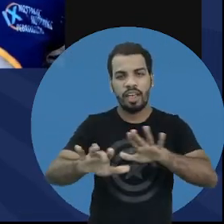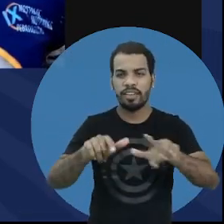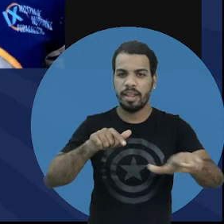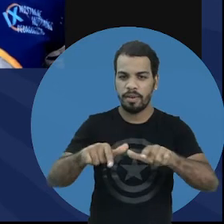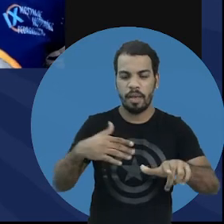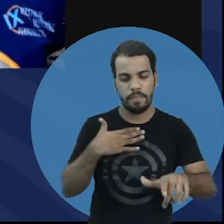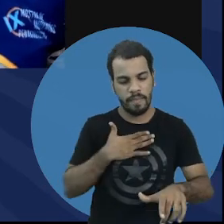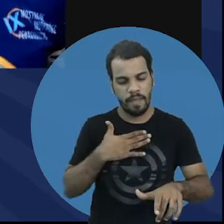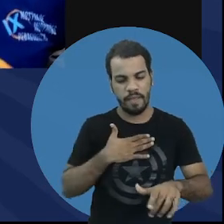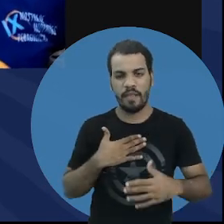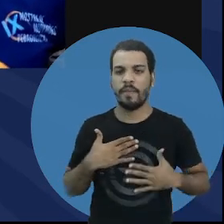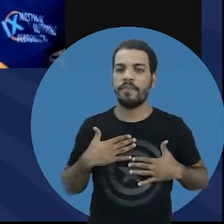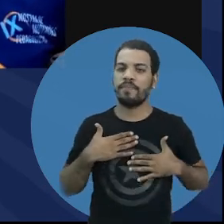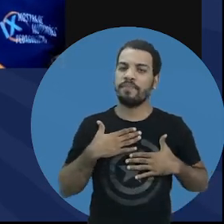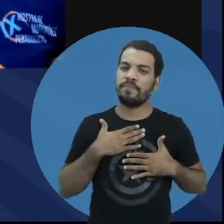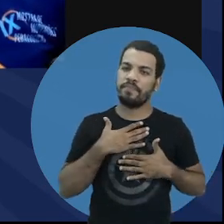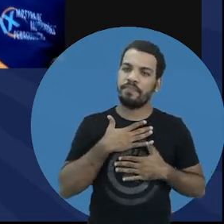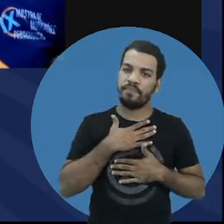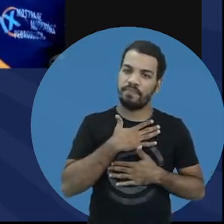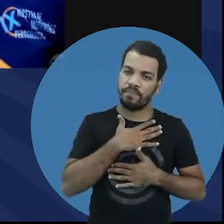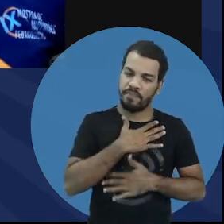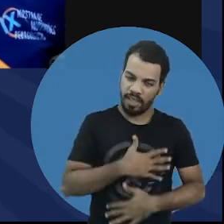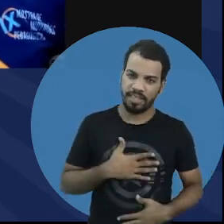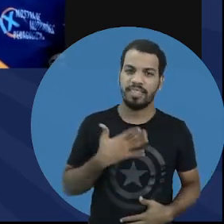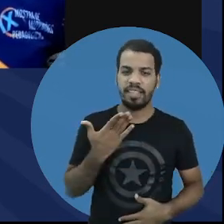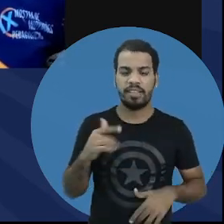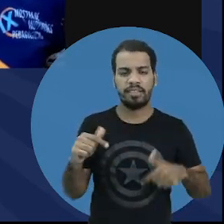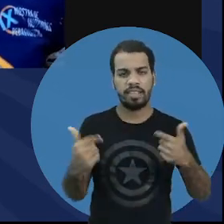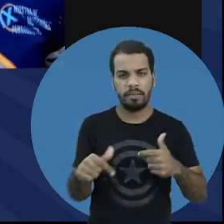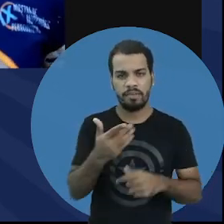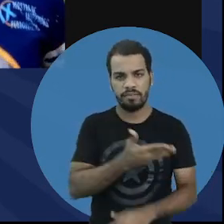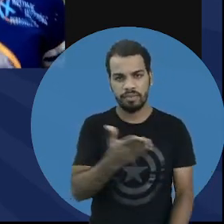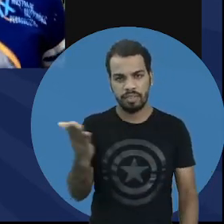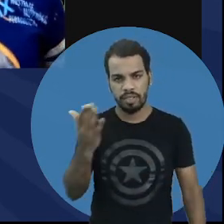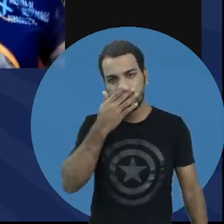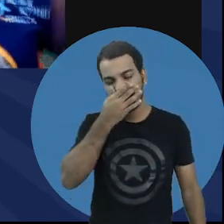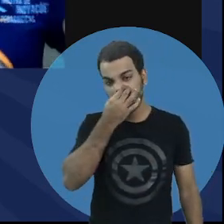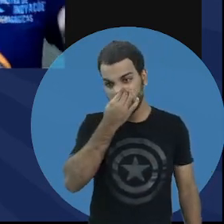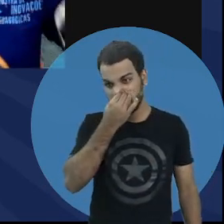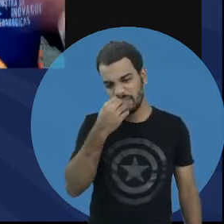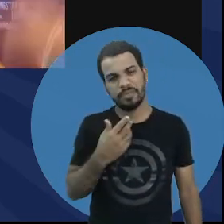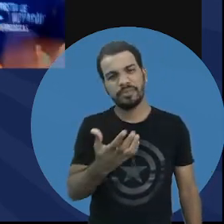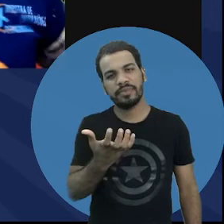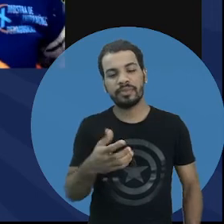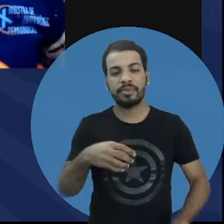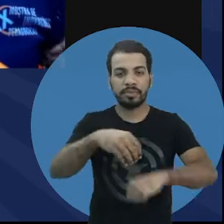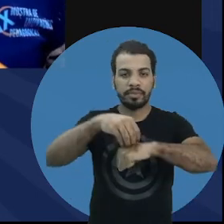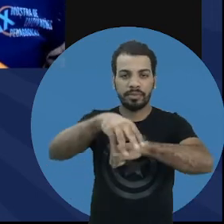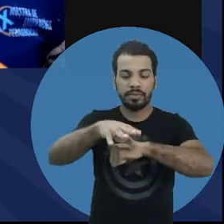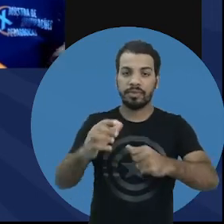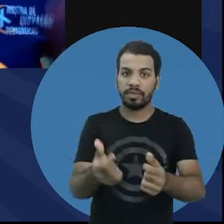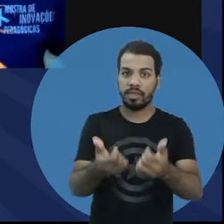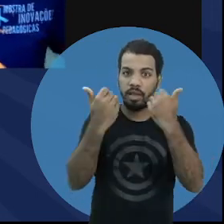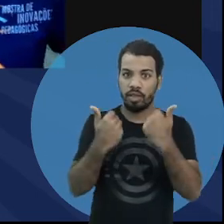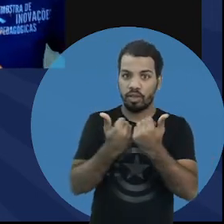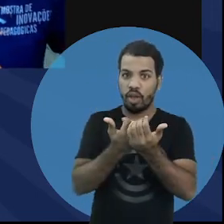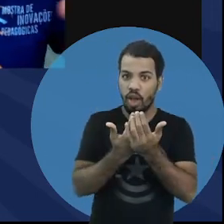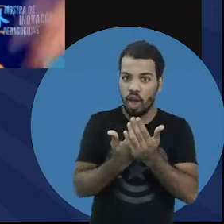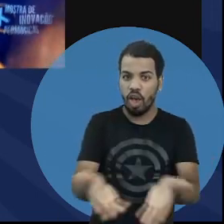para nós é um prazer receber aí o trabalho de vocês. Queremos mandar também uma saudação aí a toda a